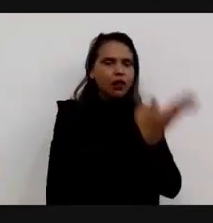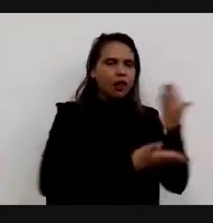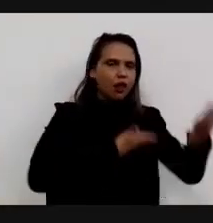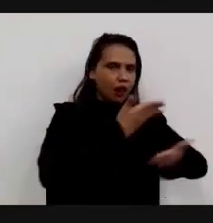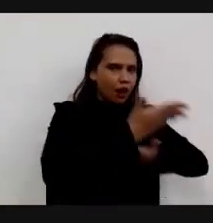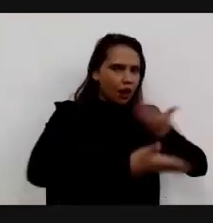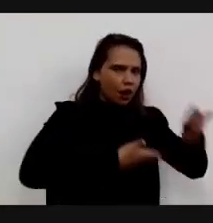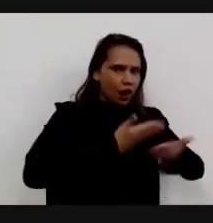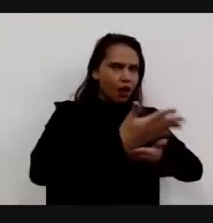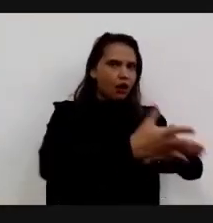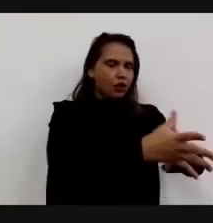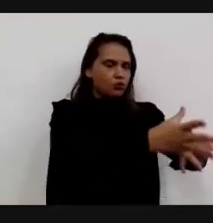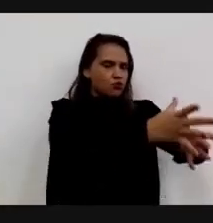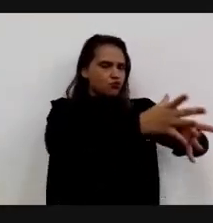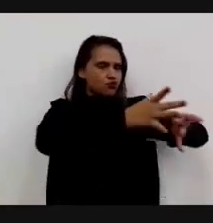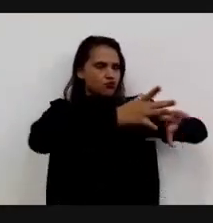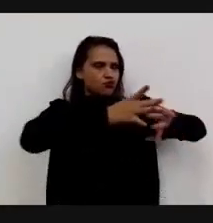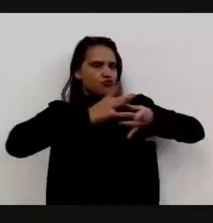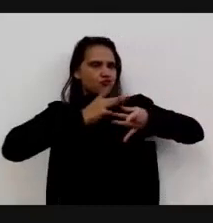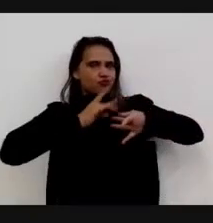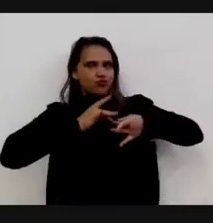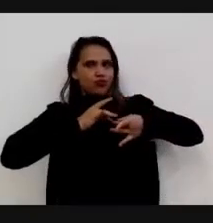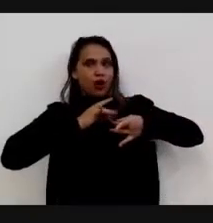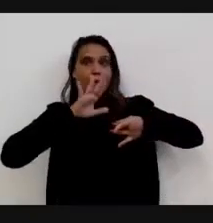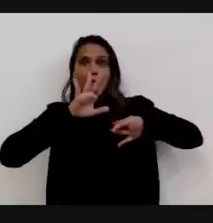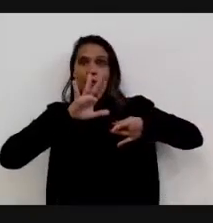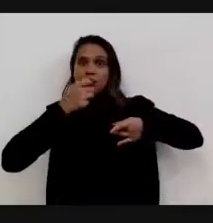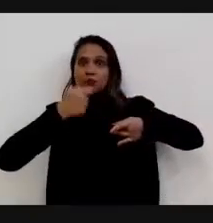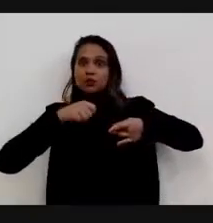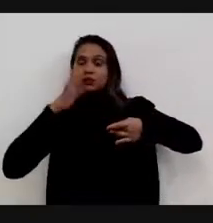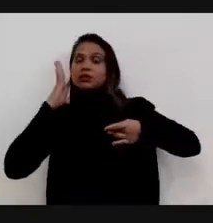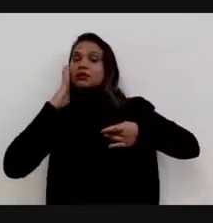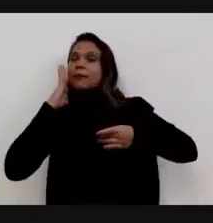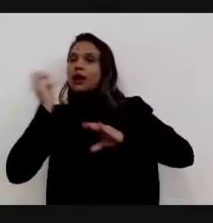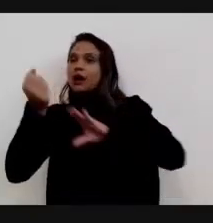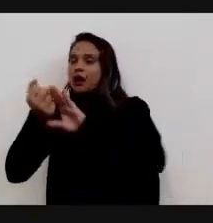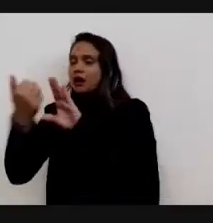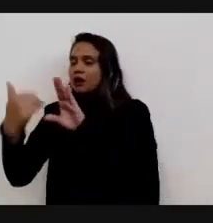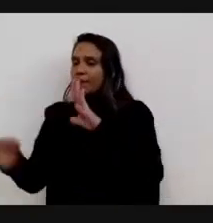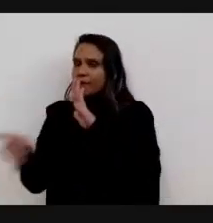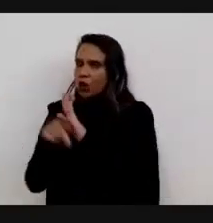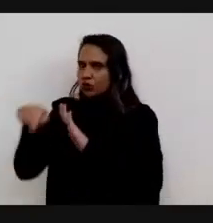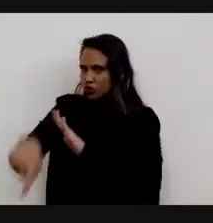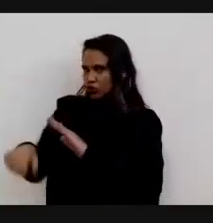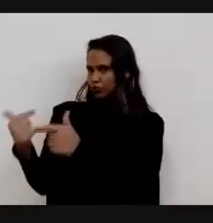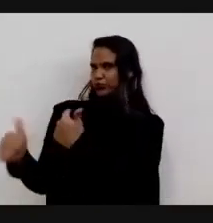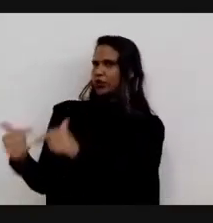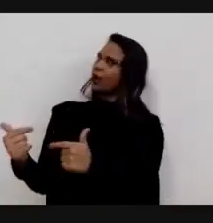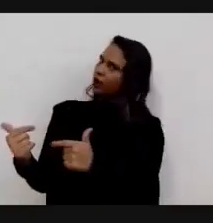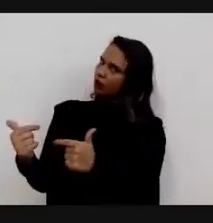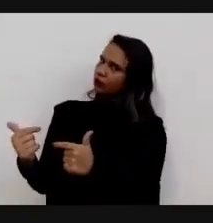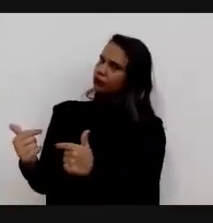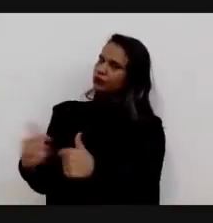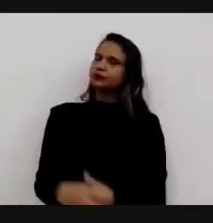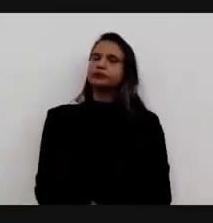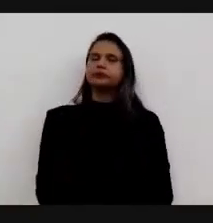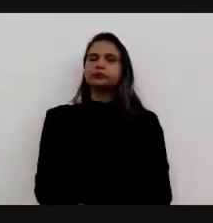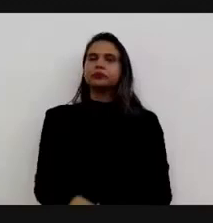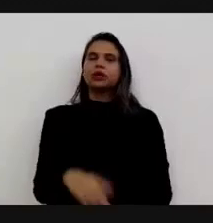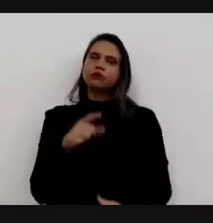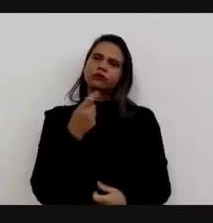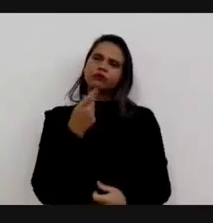muito difícil que isso se caracterize apenas no trabalho. Eu vou mostrar alguns elementos que podem ajudar, mas